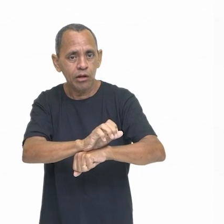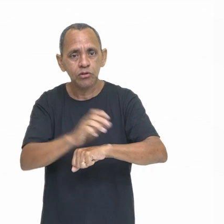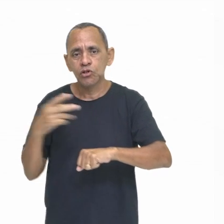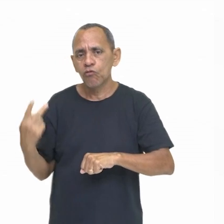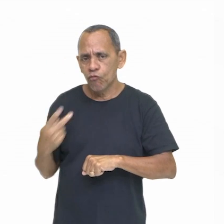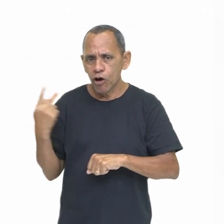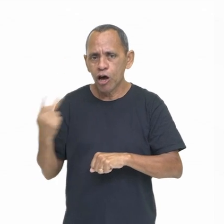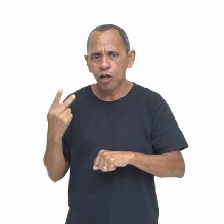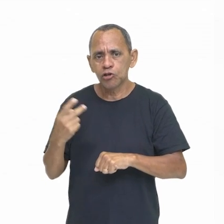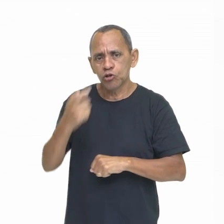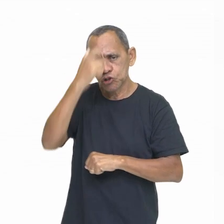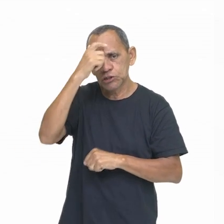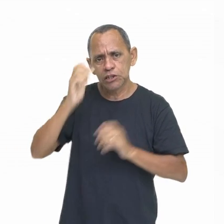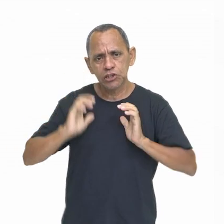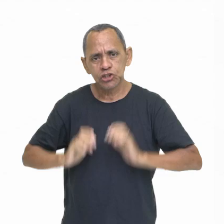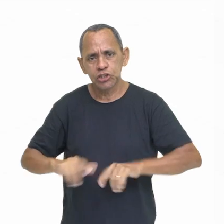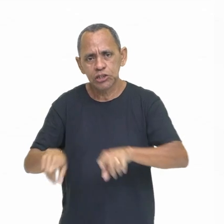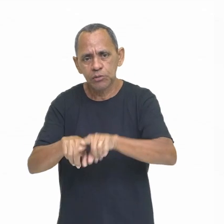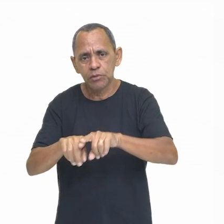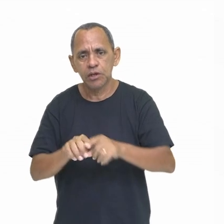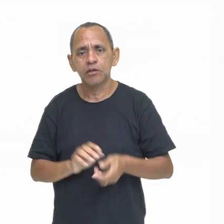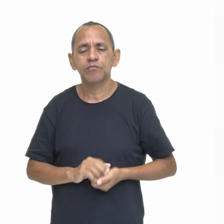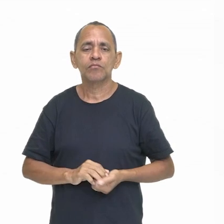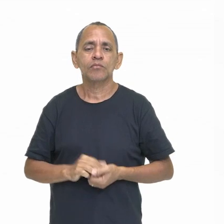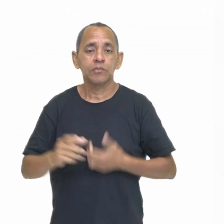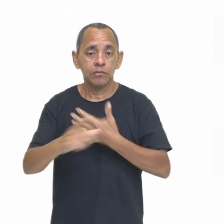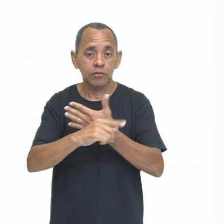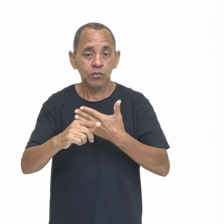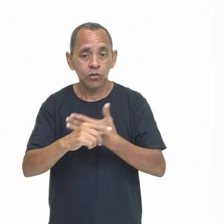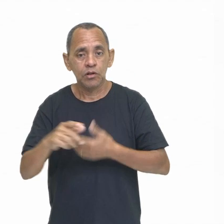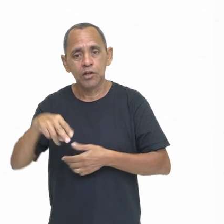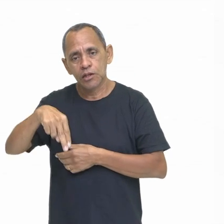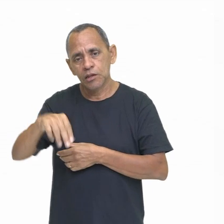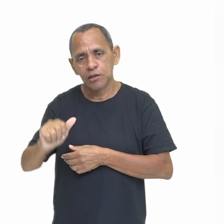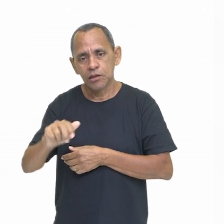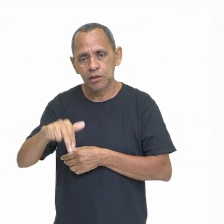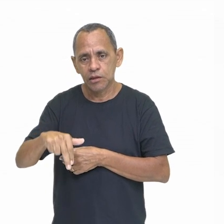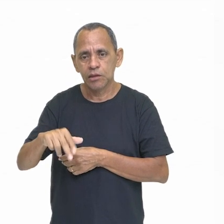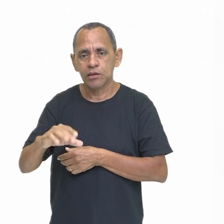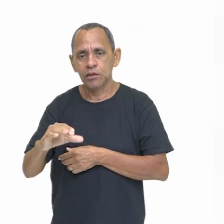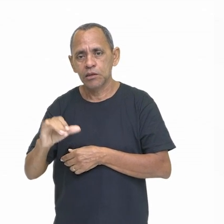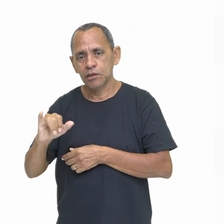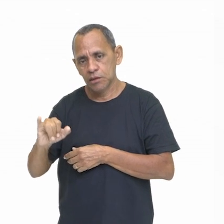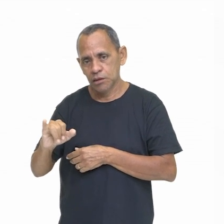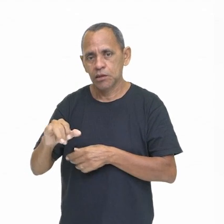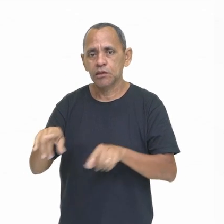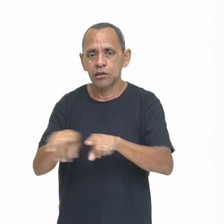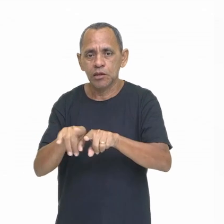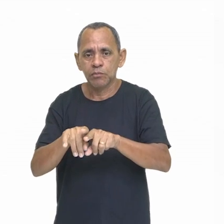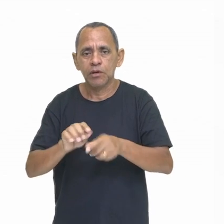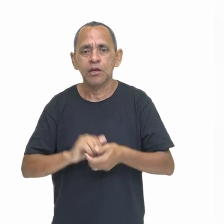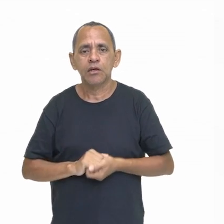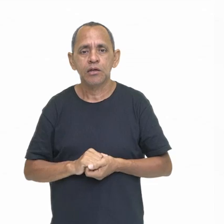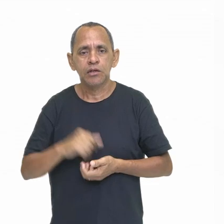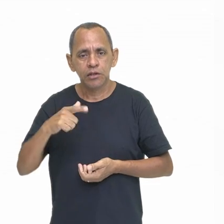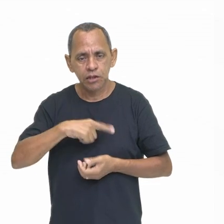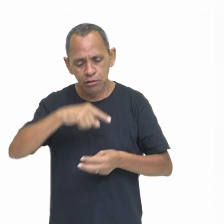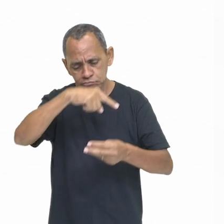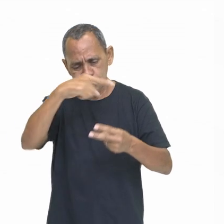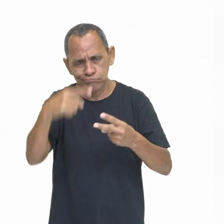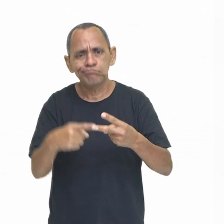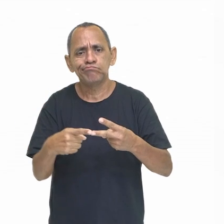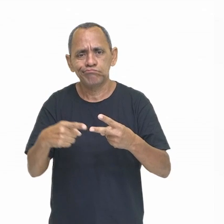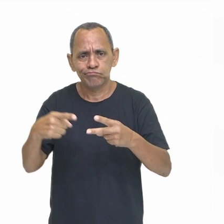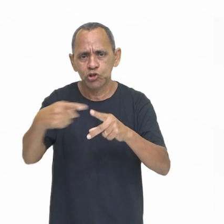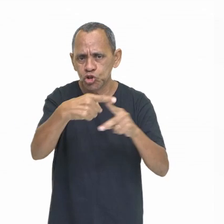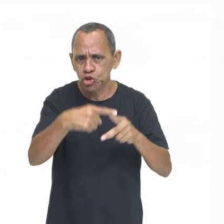a filósofa americana Nancy Fraser, há uma distinção entre os 2 tipos de luta empreendida